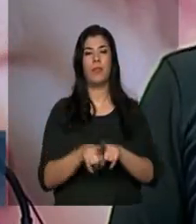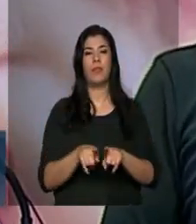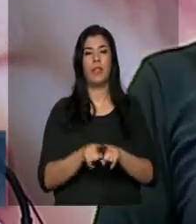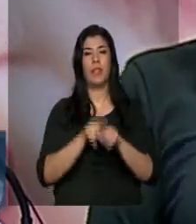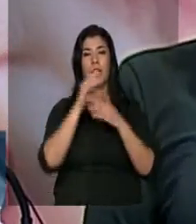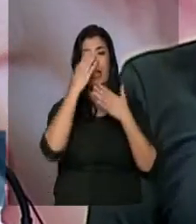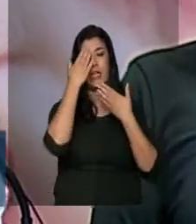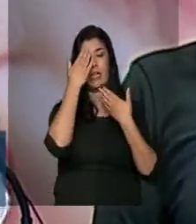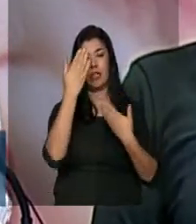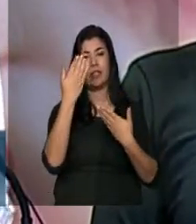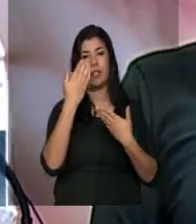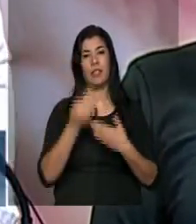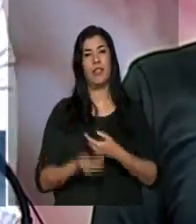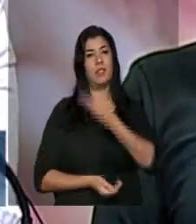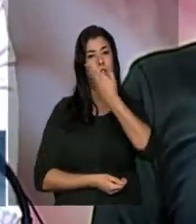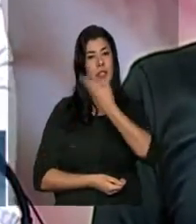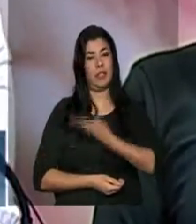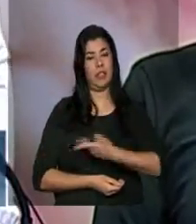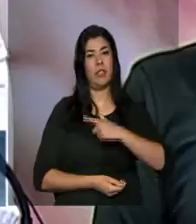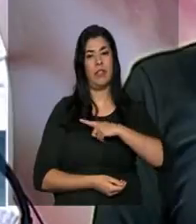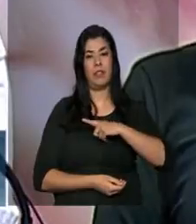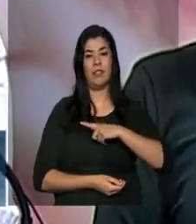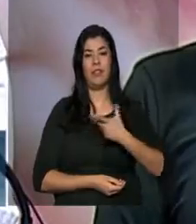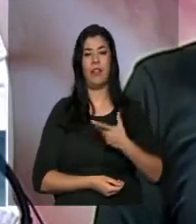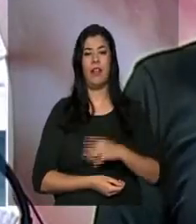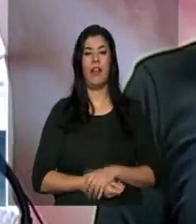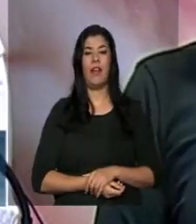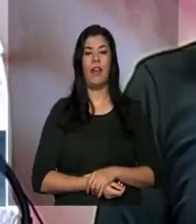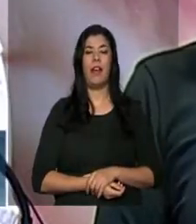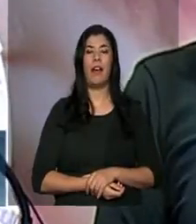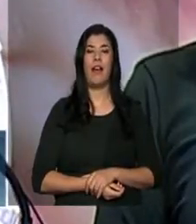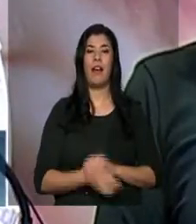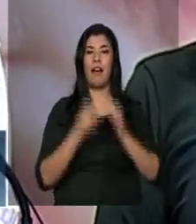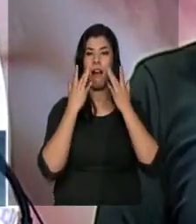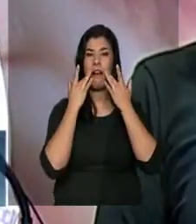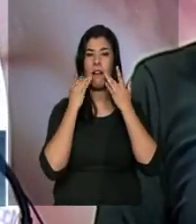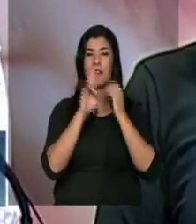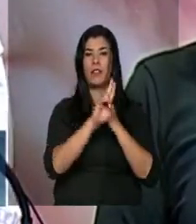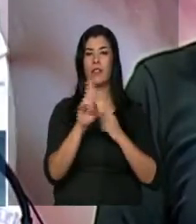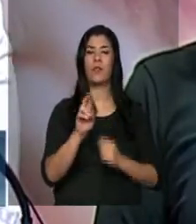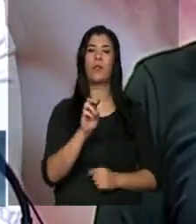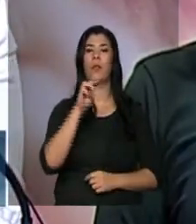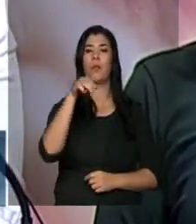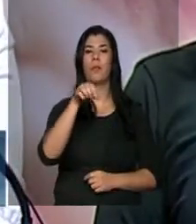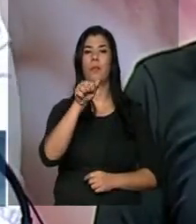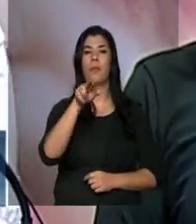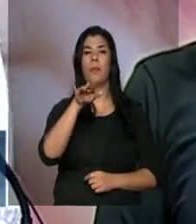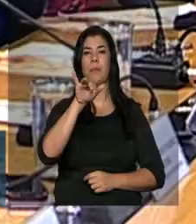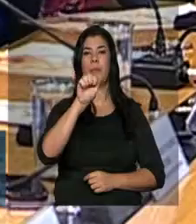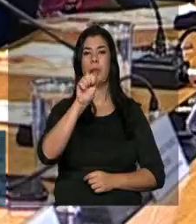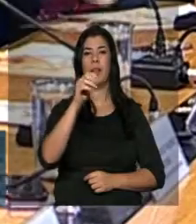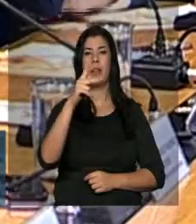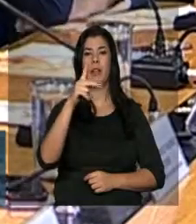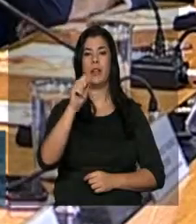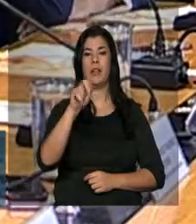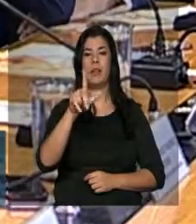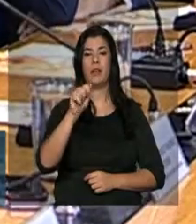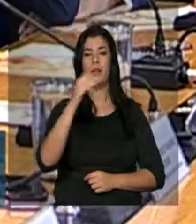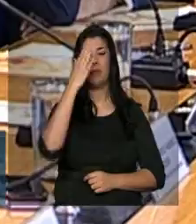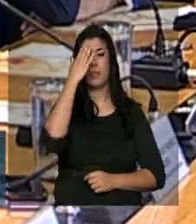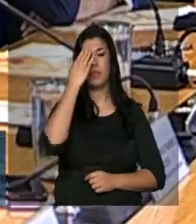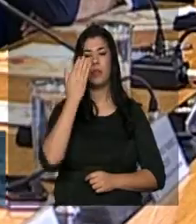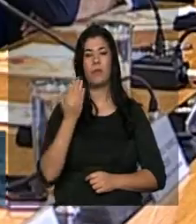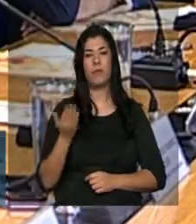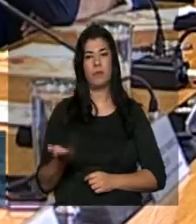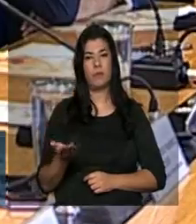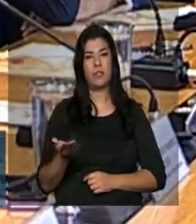a nossa embaixadora e musa, né, Maria Paula, que nos empresta, e a gente sabe como isso é importante, a